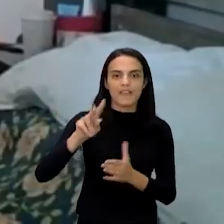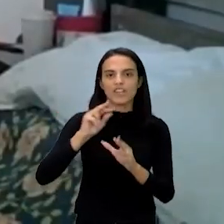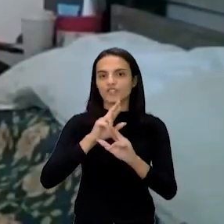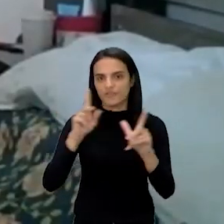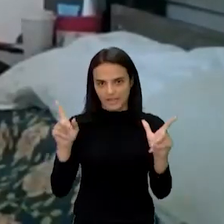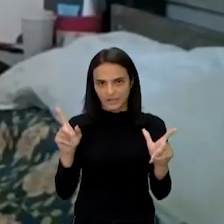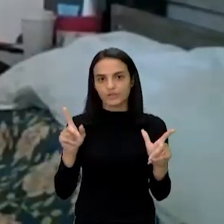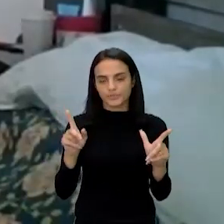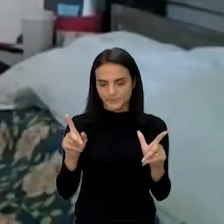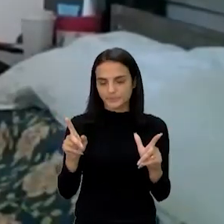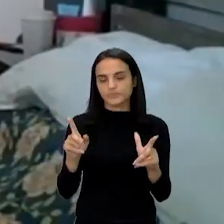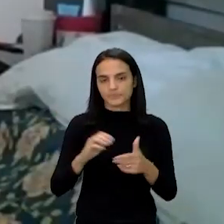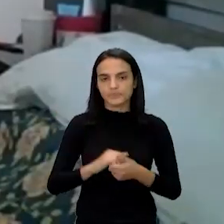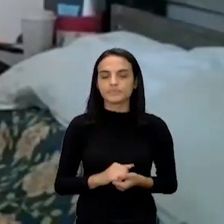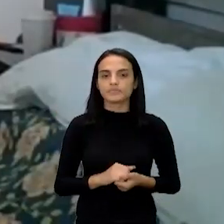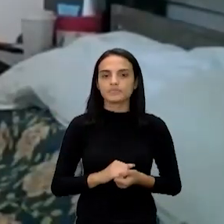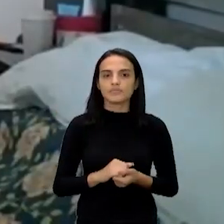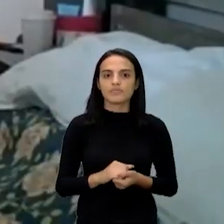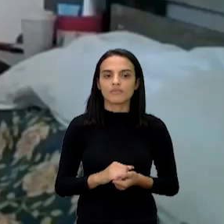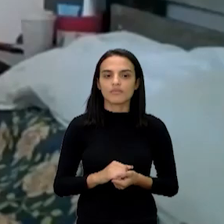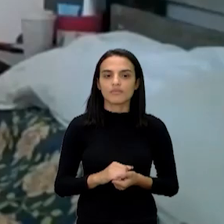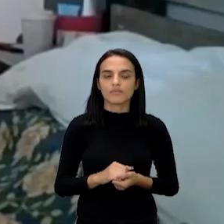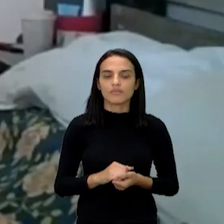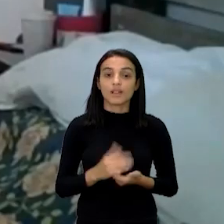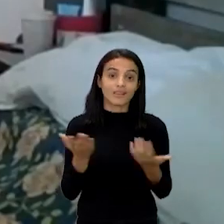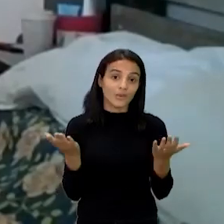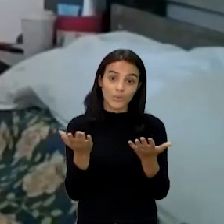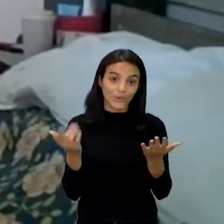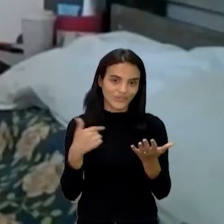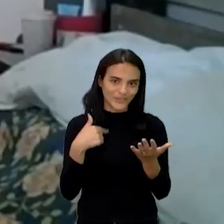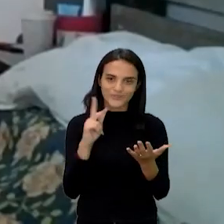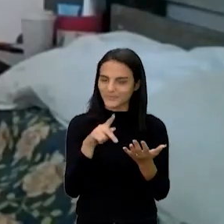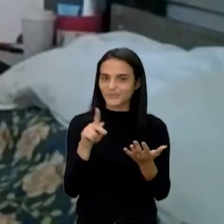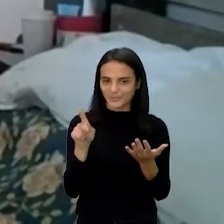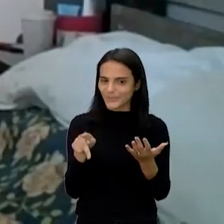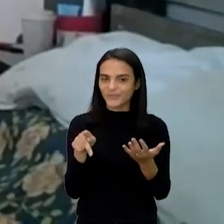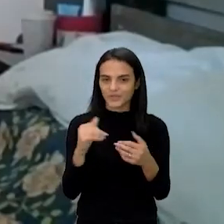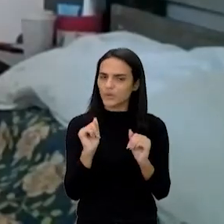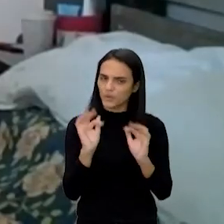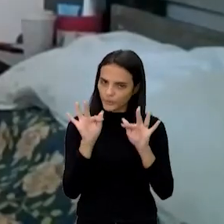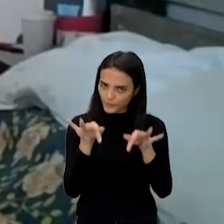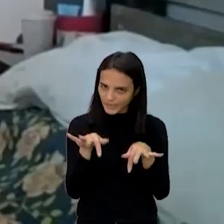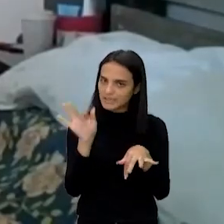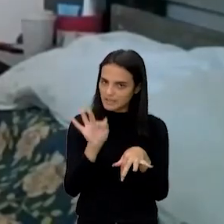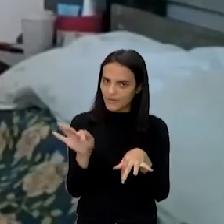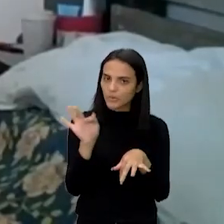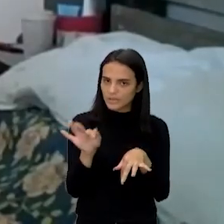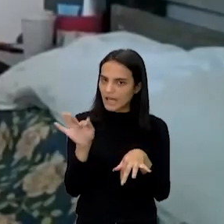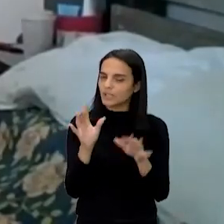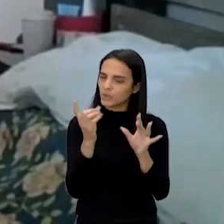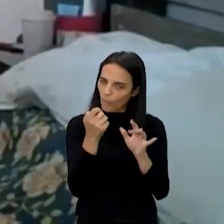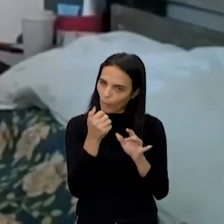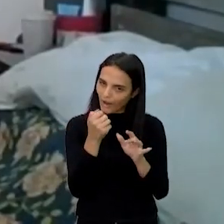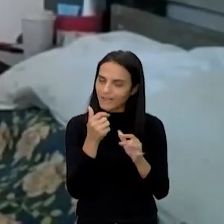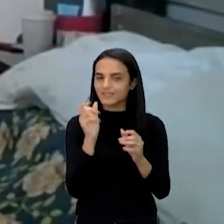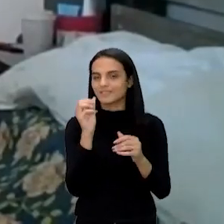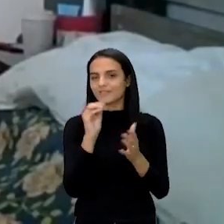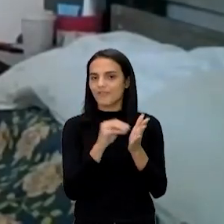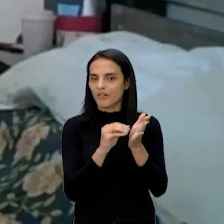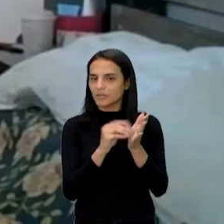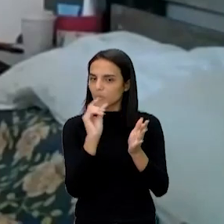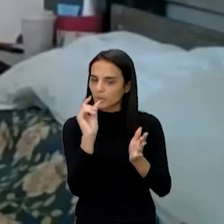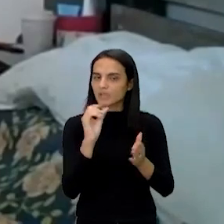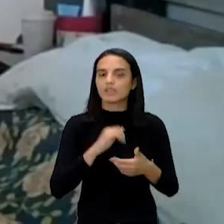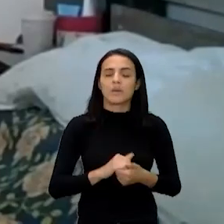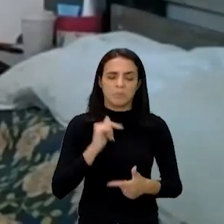luz no fim do túnel. E hoje eu sou professor, né? Tô finalizando meu doutorado e a gente tem feito um